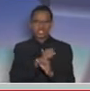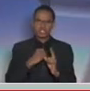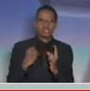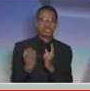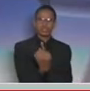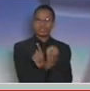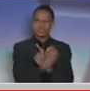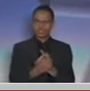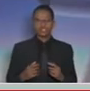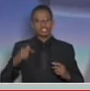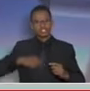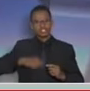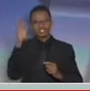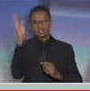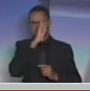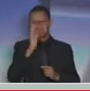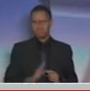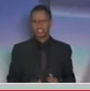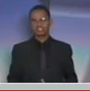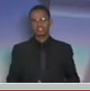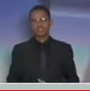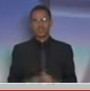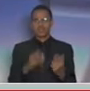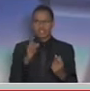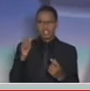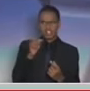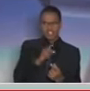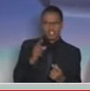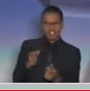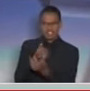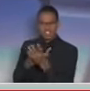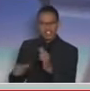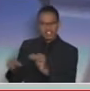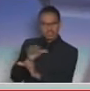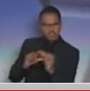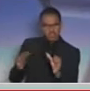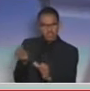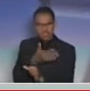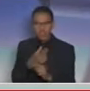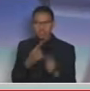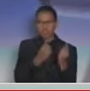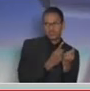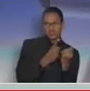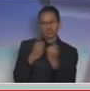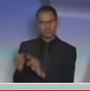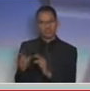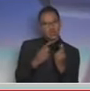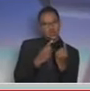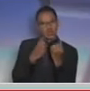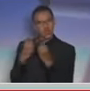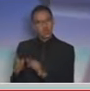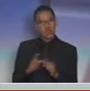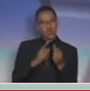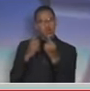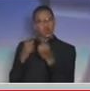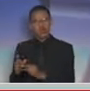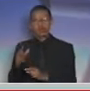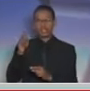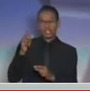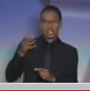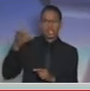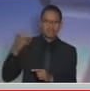sociedade brasileira contra as danosas e perversas reformas da